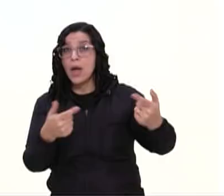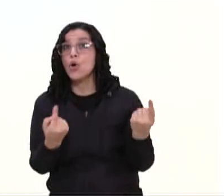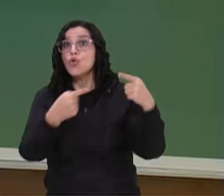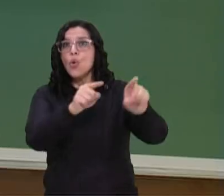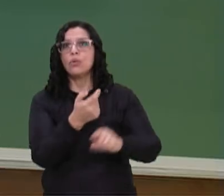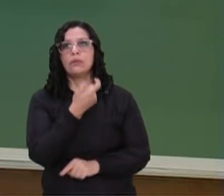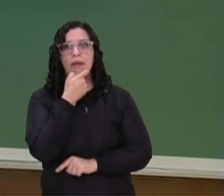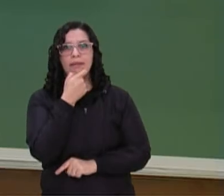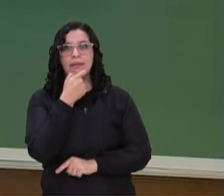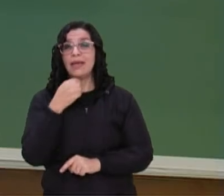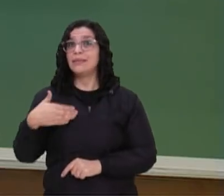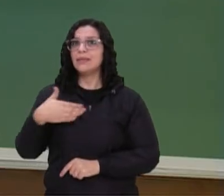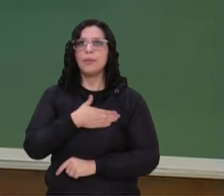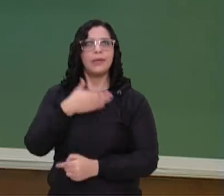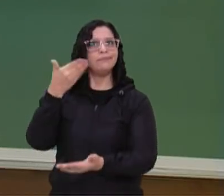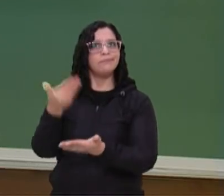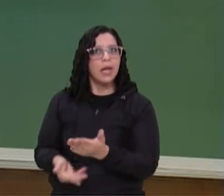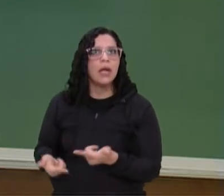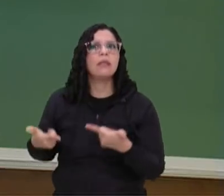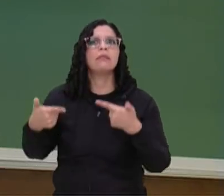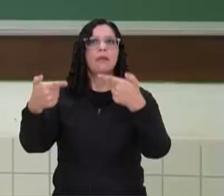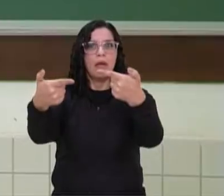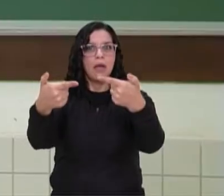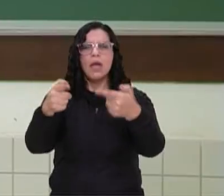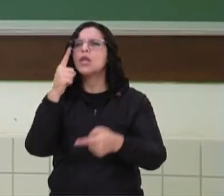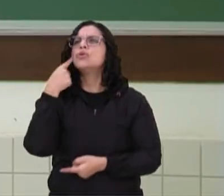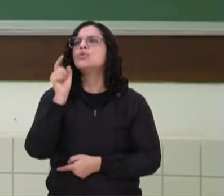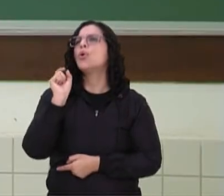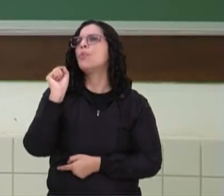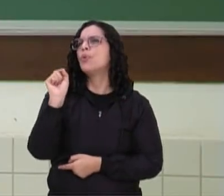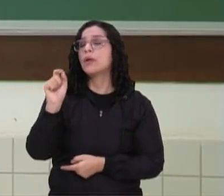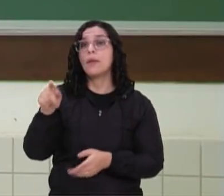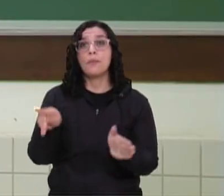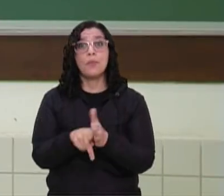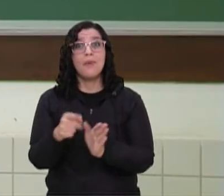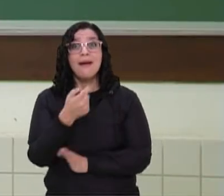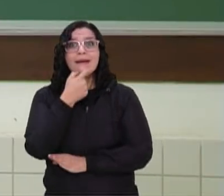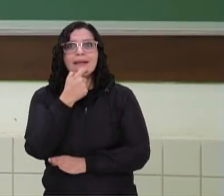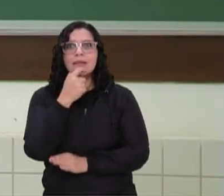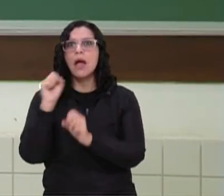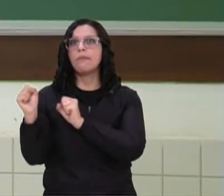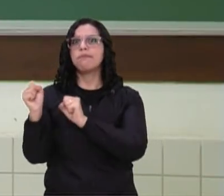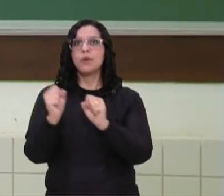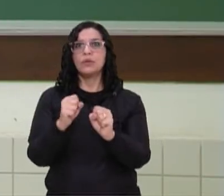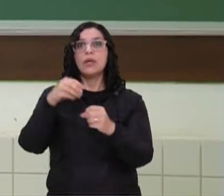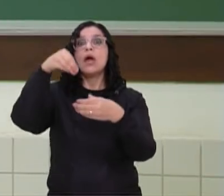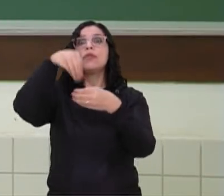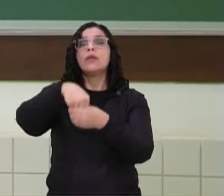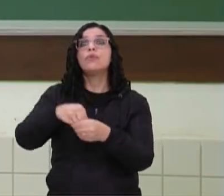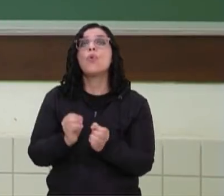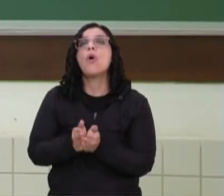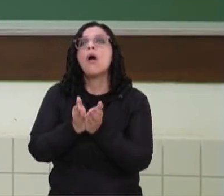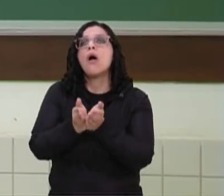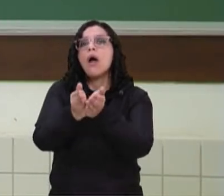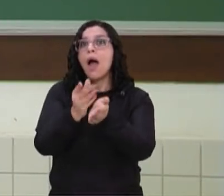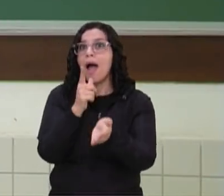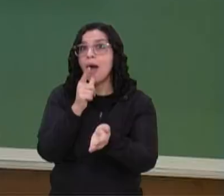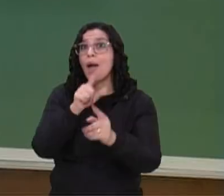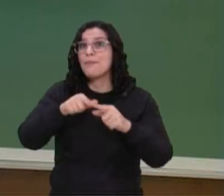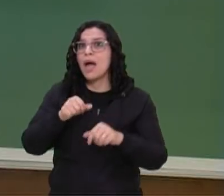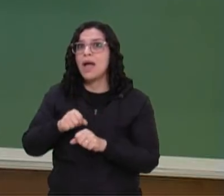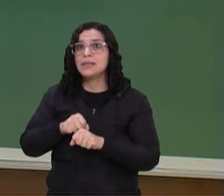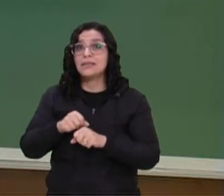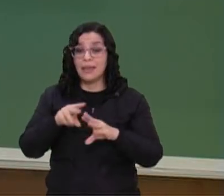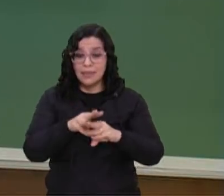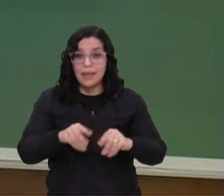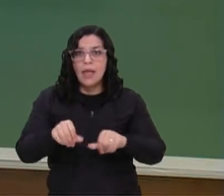Inglaterra. Ele perde essa batalha. E ali ele vai descobrir uma coisa, que a Inglaterra era poderosa no mar. Mas, na terra,